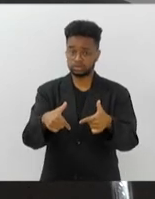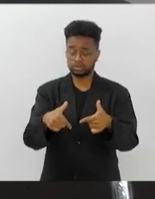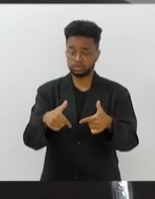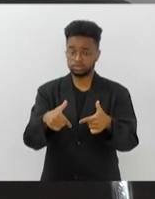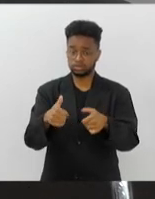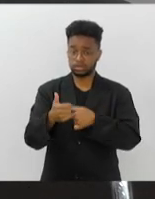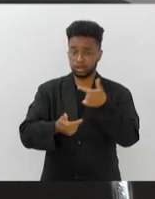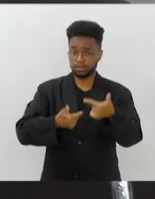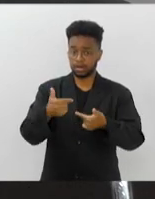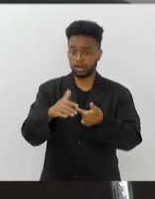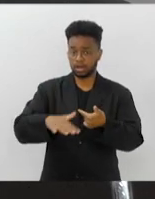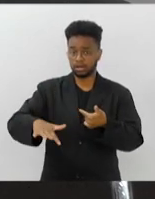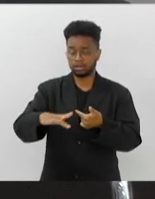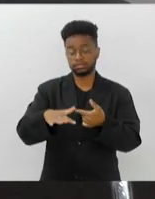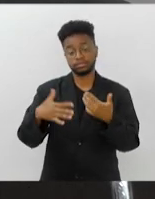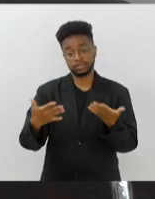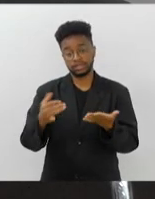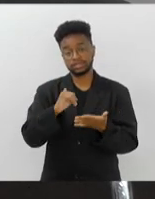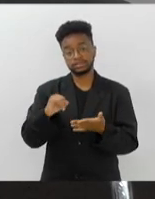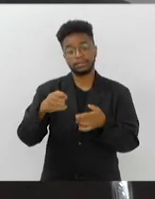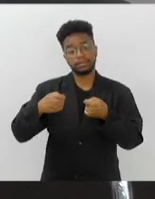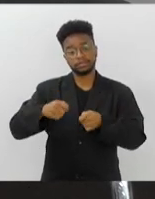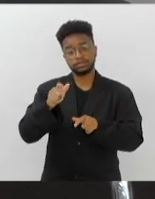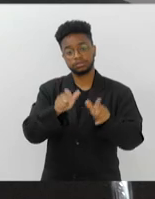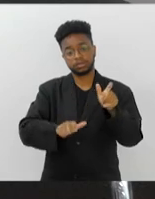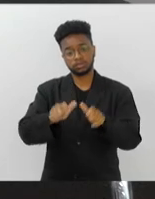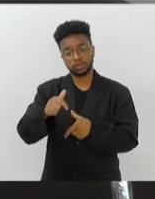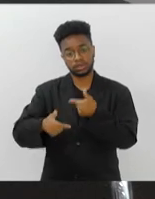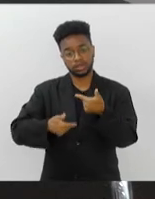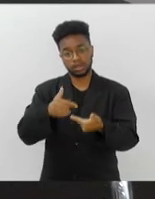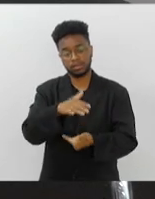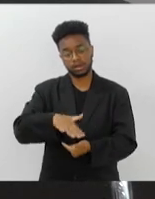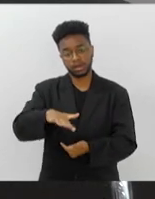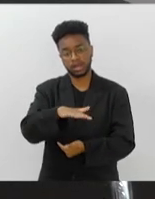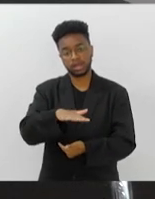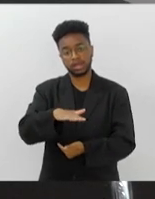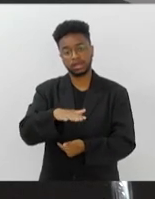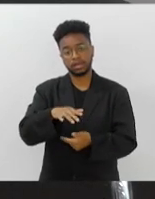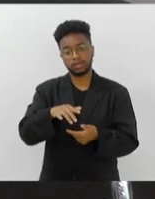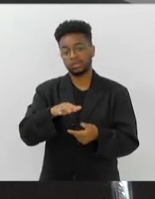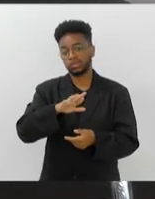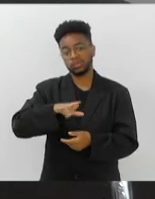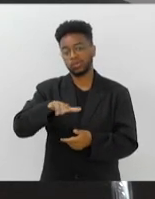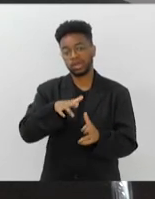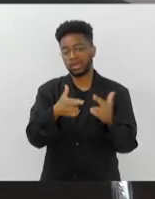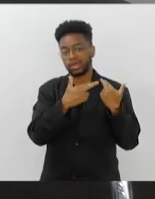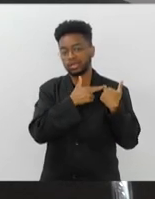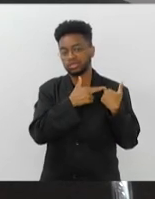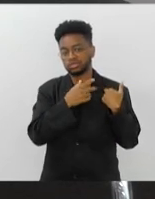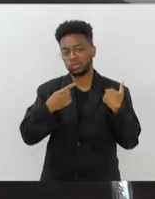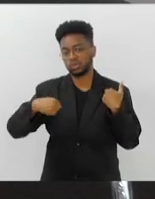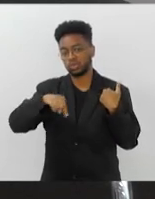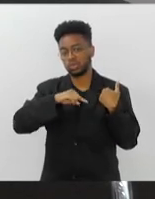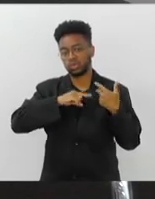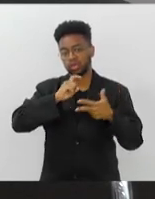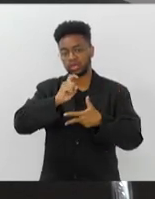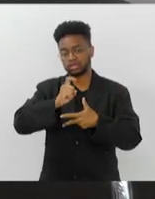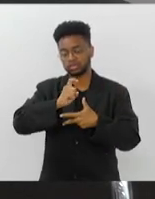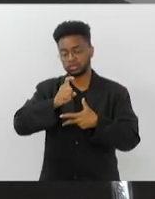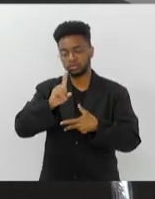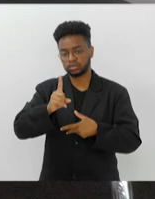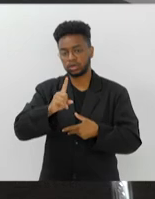observatório. E quando precisa de gente para operar, invade a competência do Poder Executivo, está